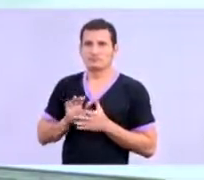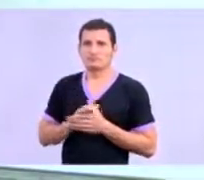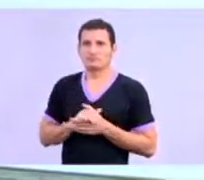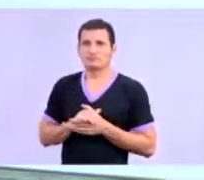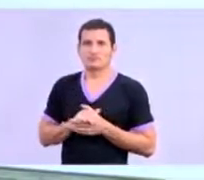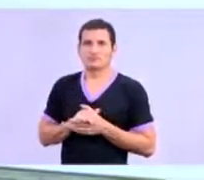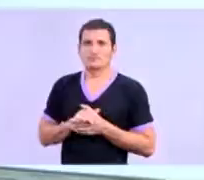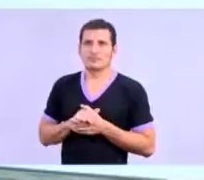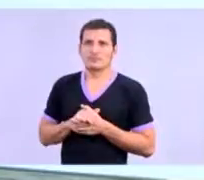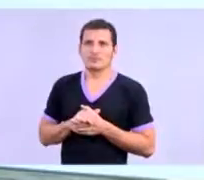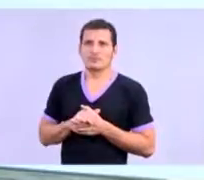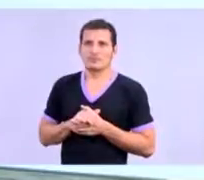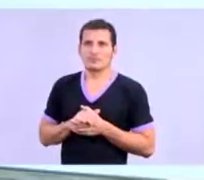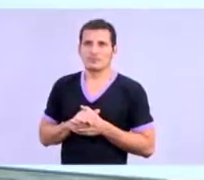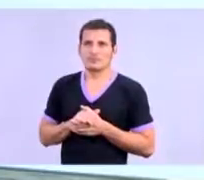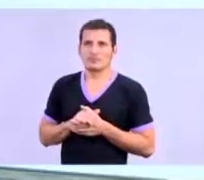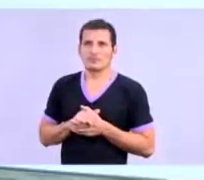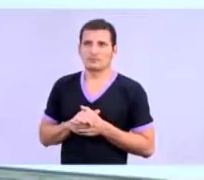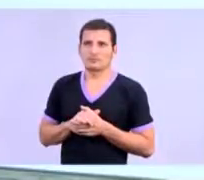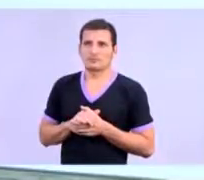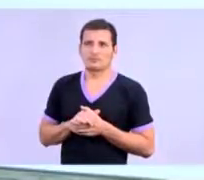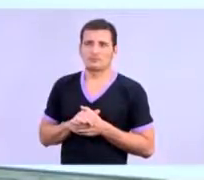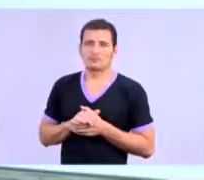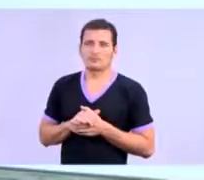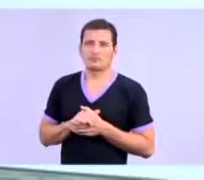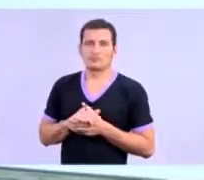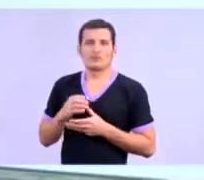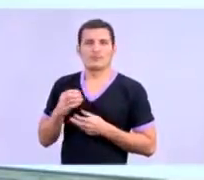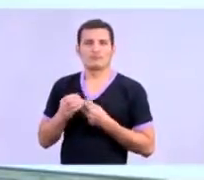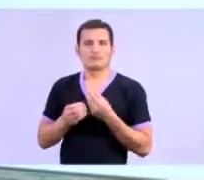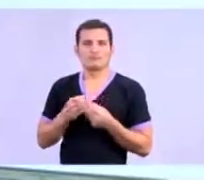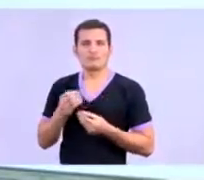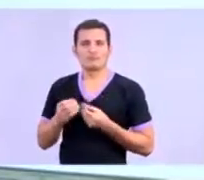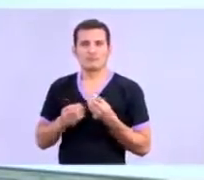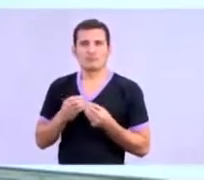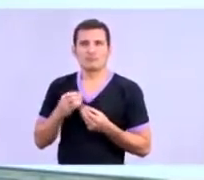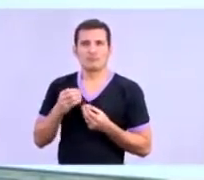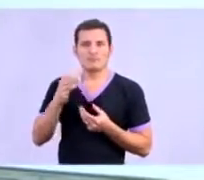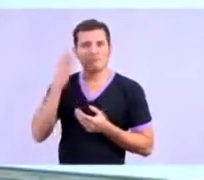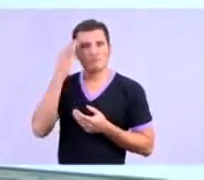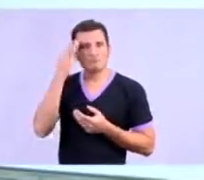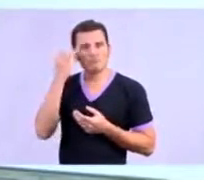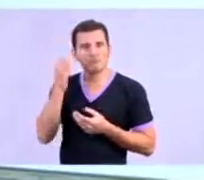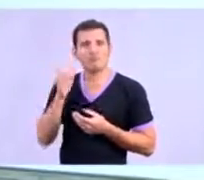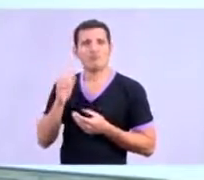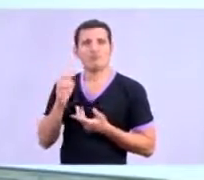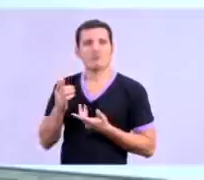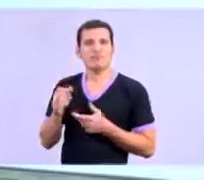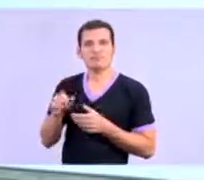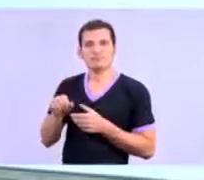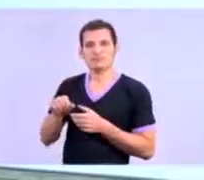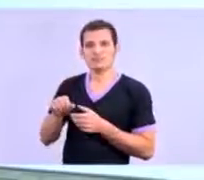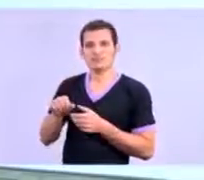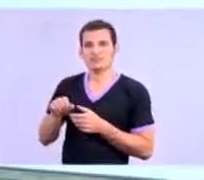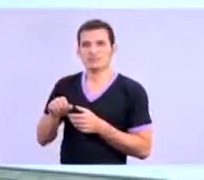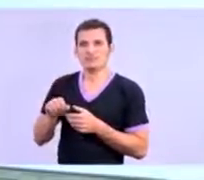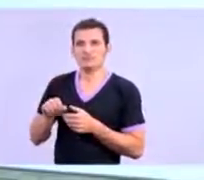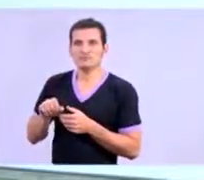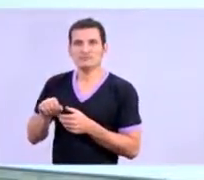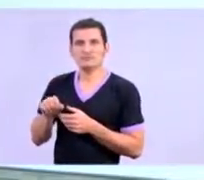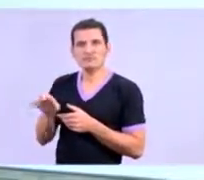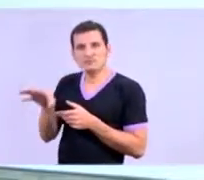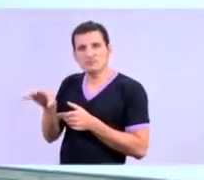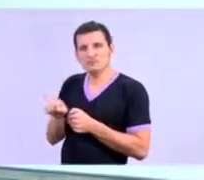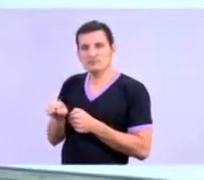0. Mas, como que a gente sabe que você está transmitindo naquele momento, já que está apagada,